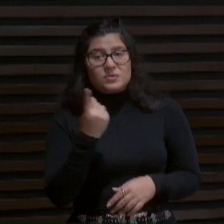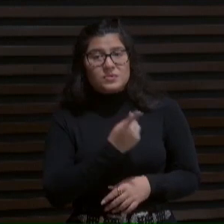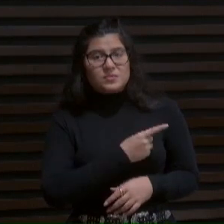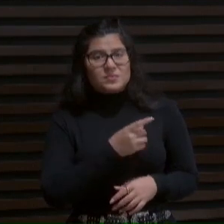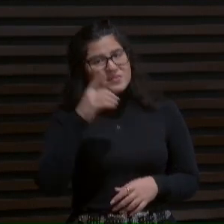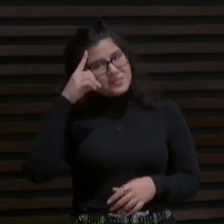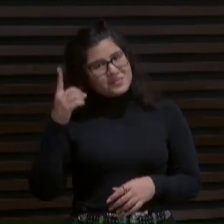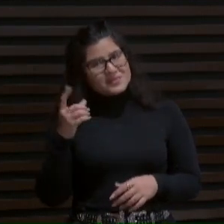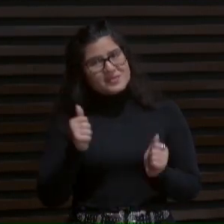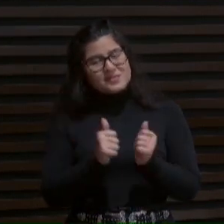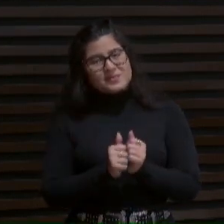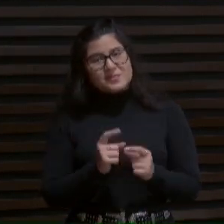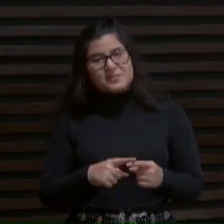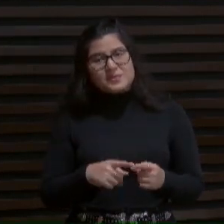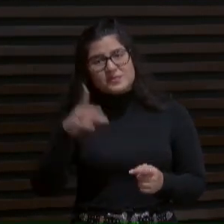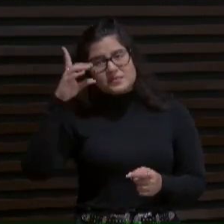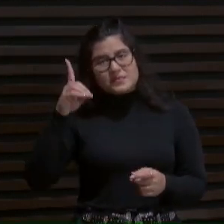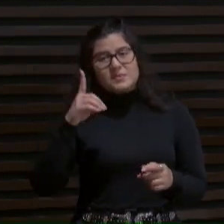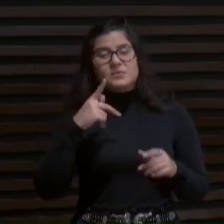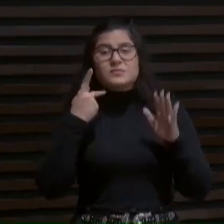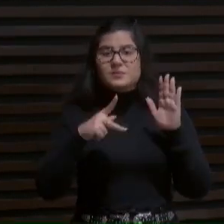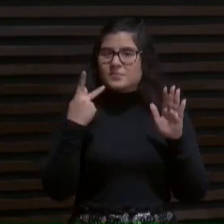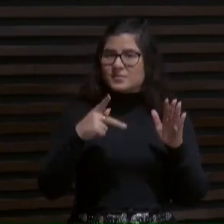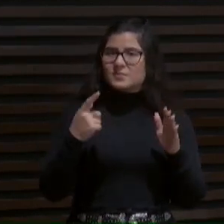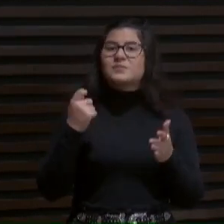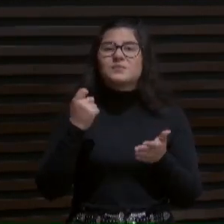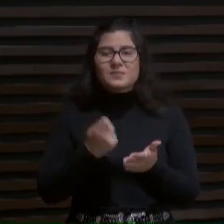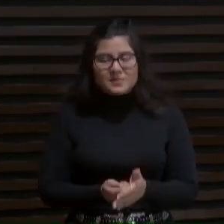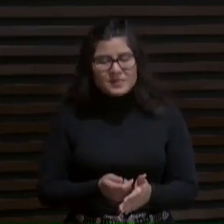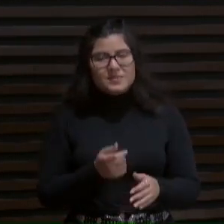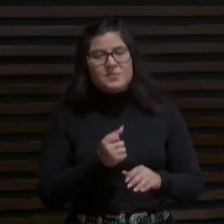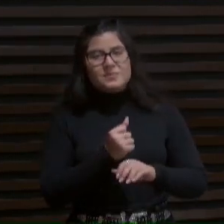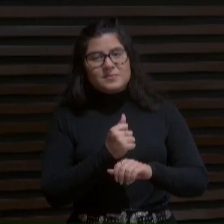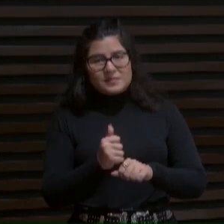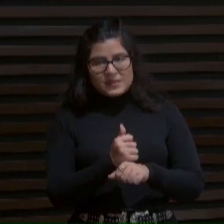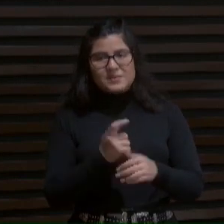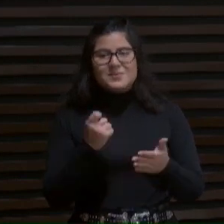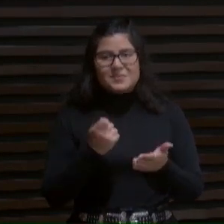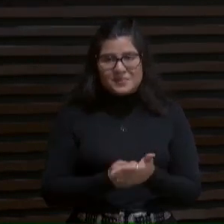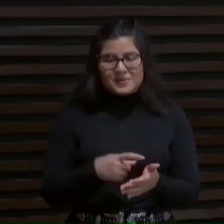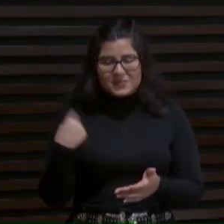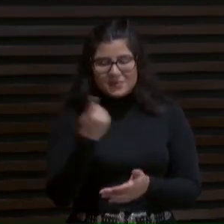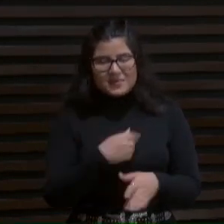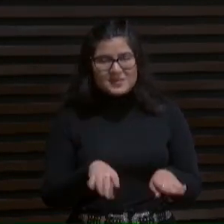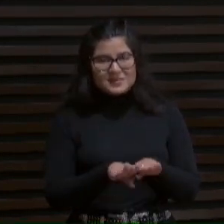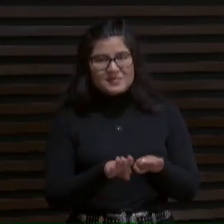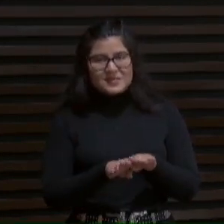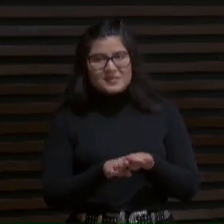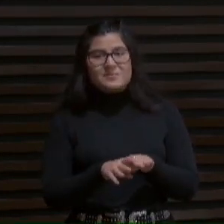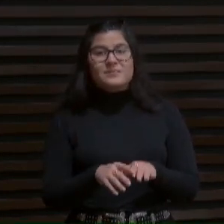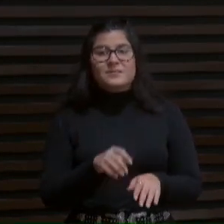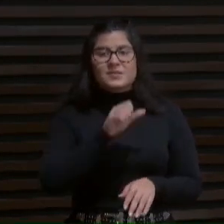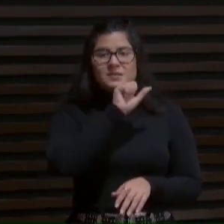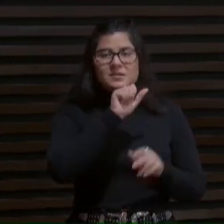dia estaremos, porque Deus prometeu, e como ele cumpriu com Abraão, ele vai cumprir com a gente também. João teve um vislumbre, lá em